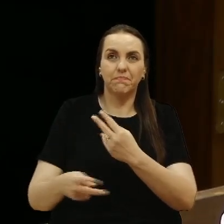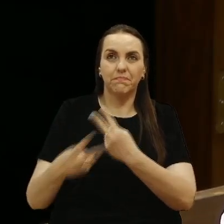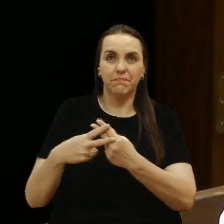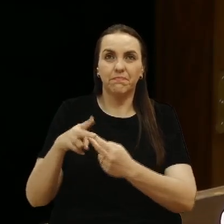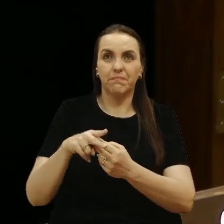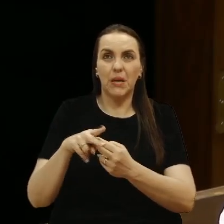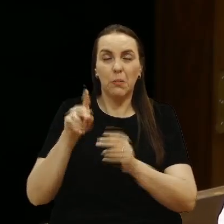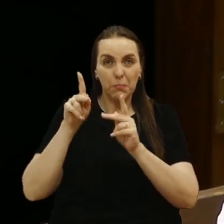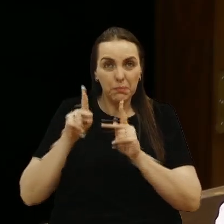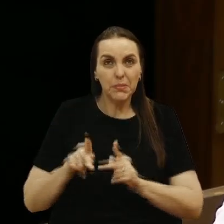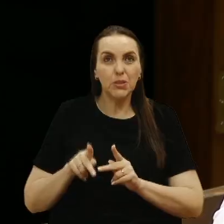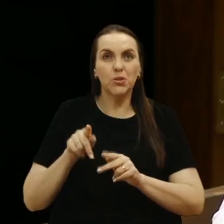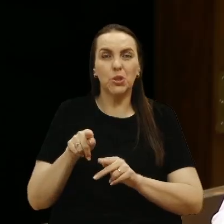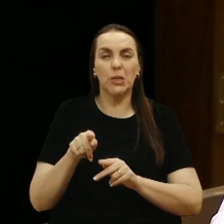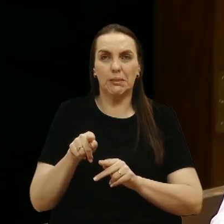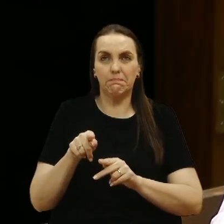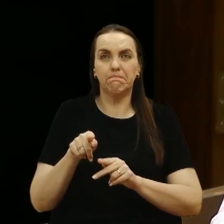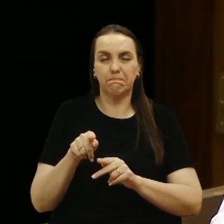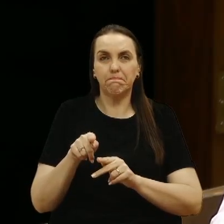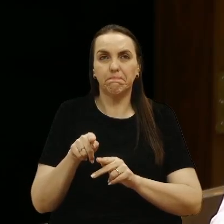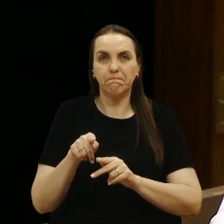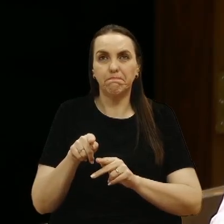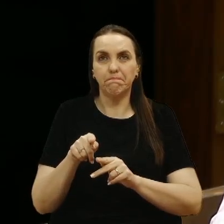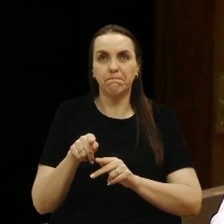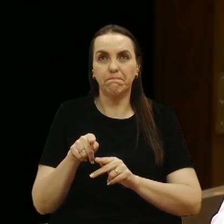havia sido